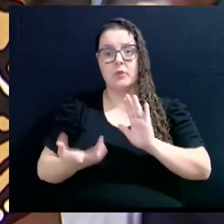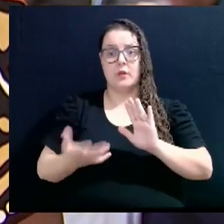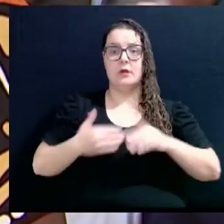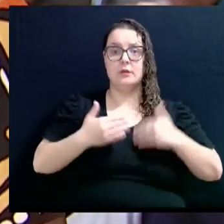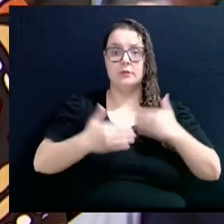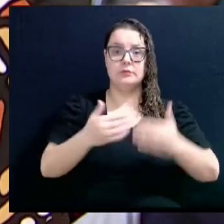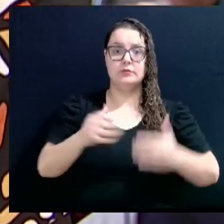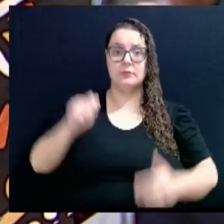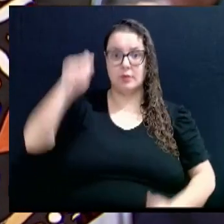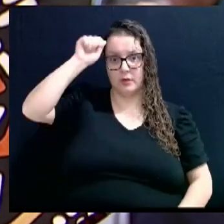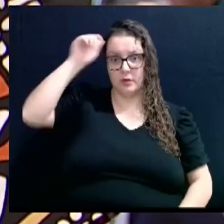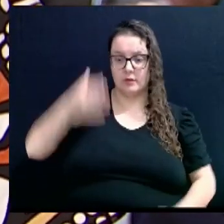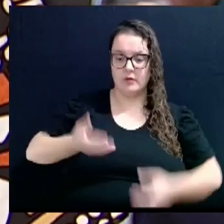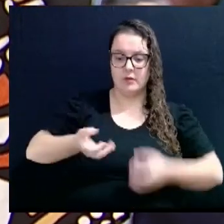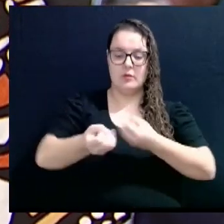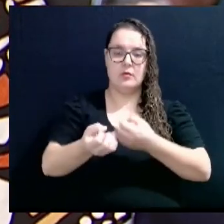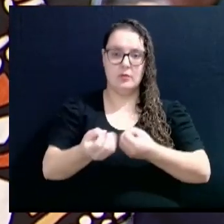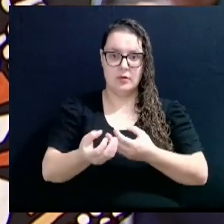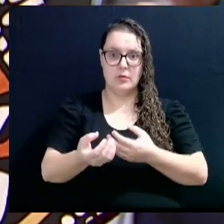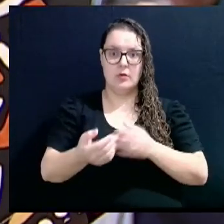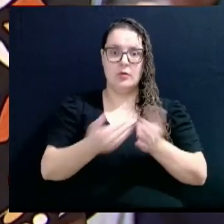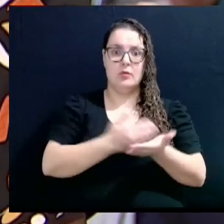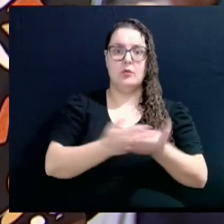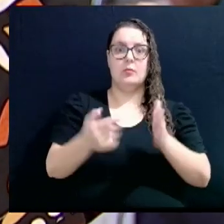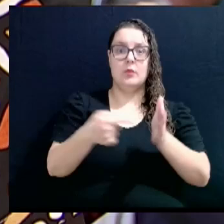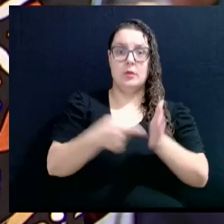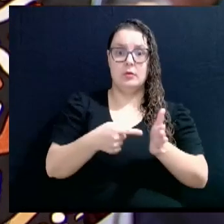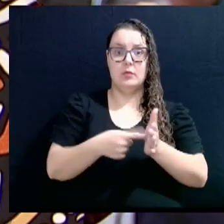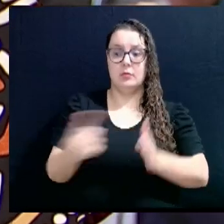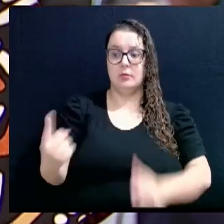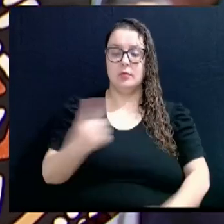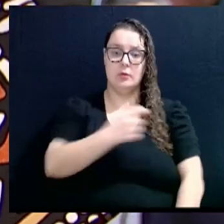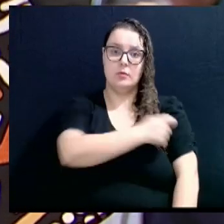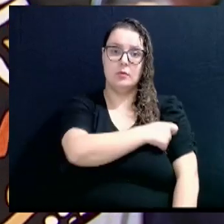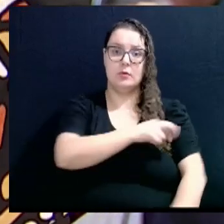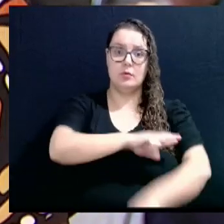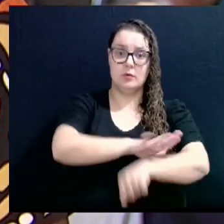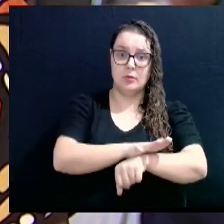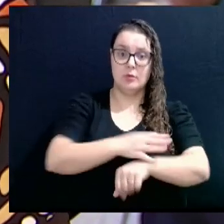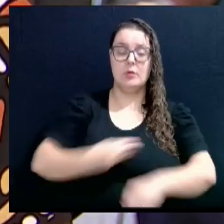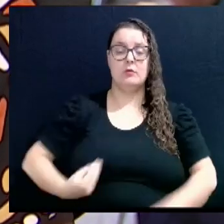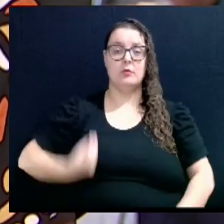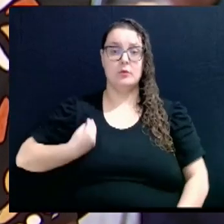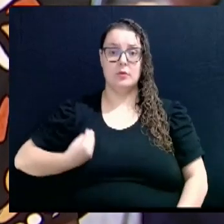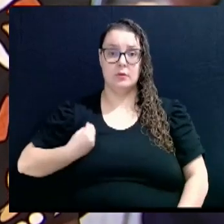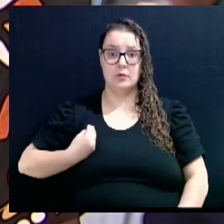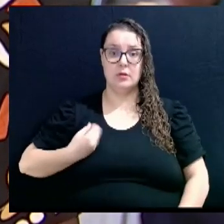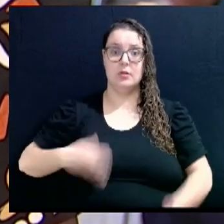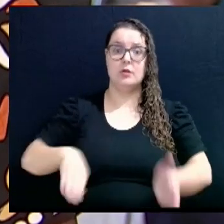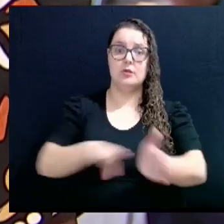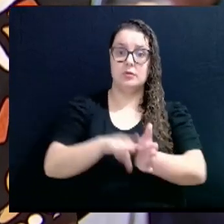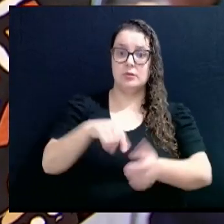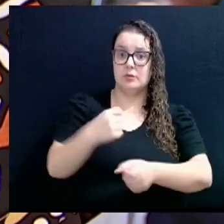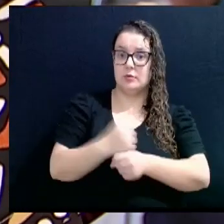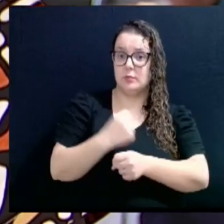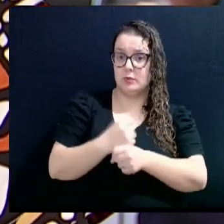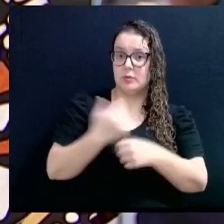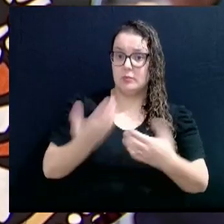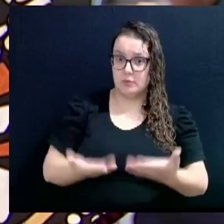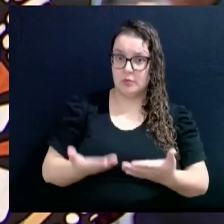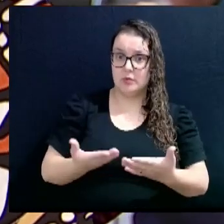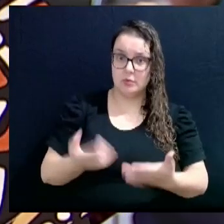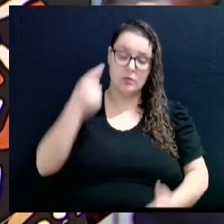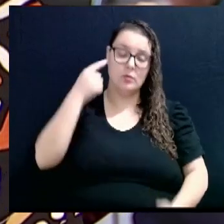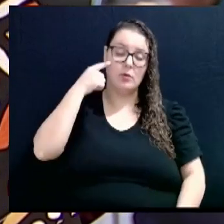começa com uma denúncia de um aluno sobre racismo que ele estava vivenciando, e chegamos agora esse ano à pretensão de fazer